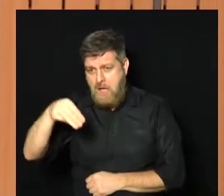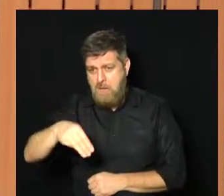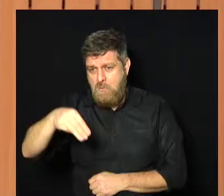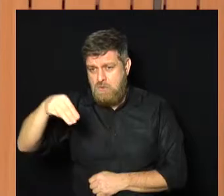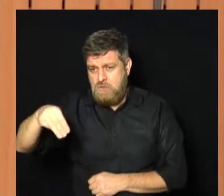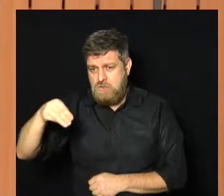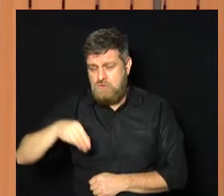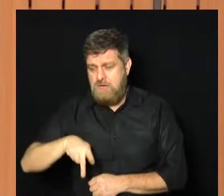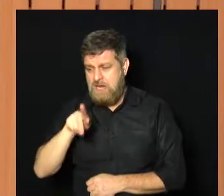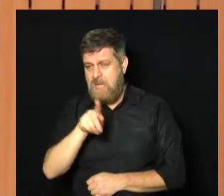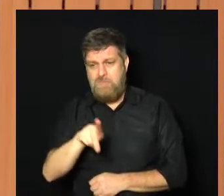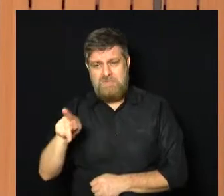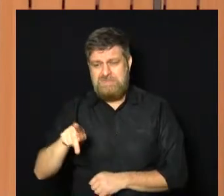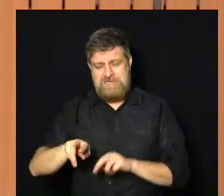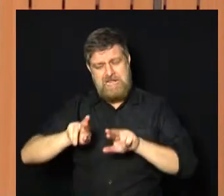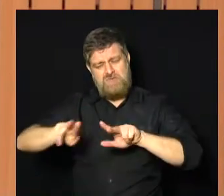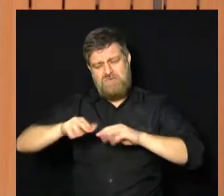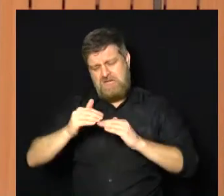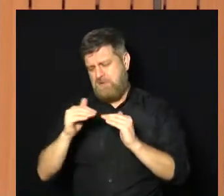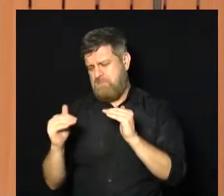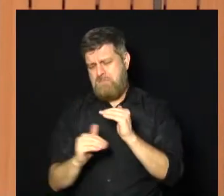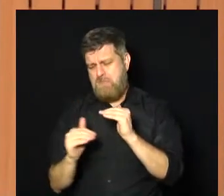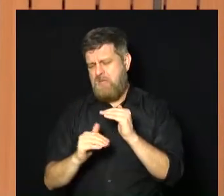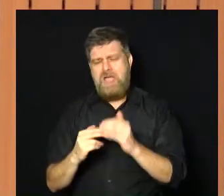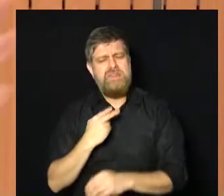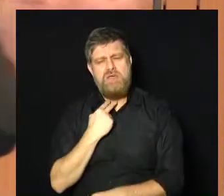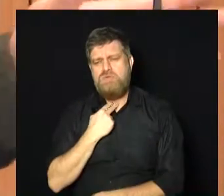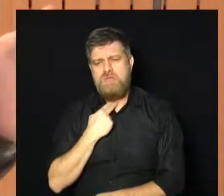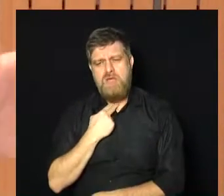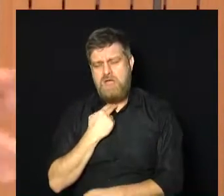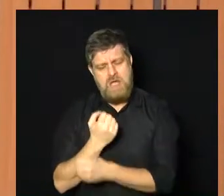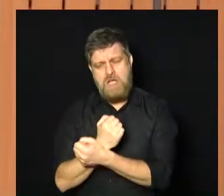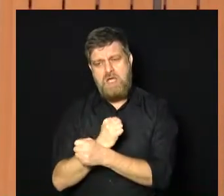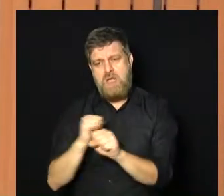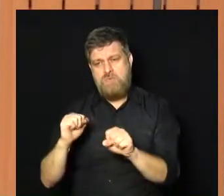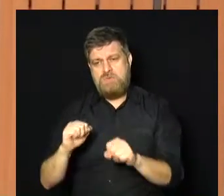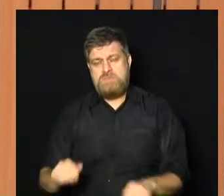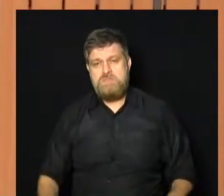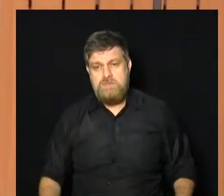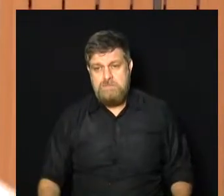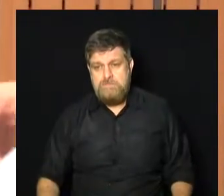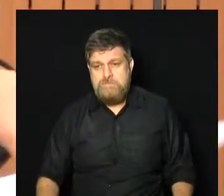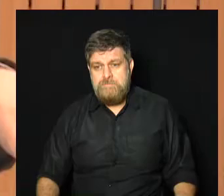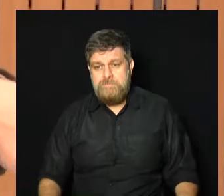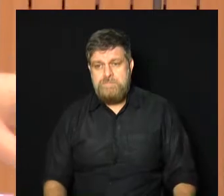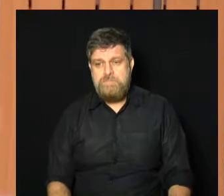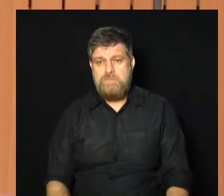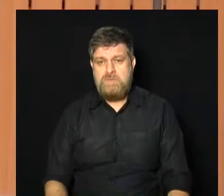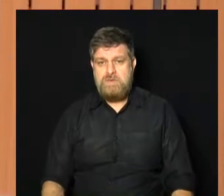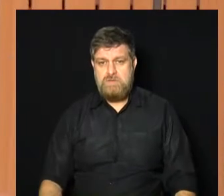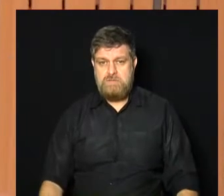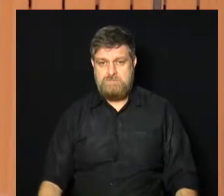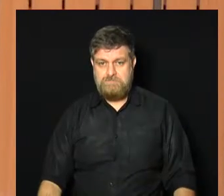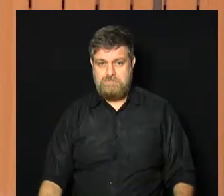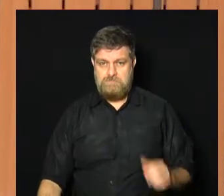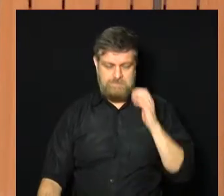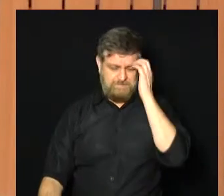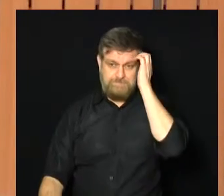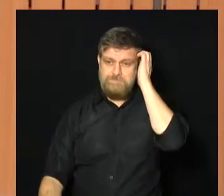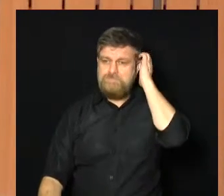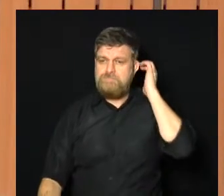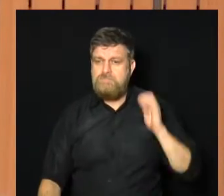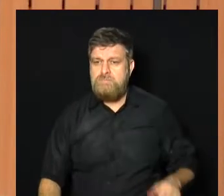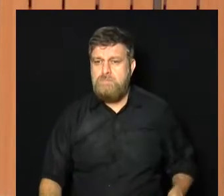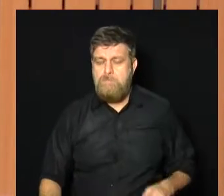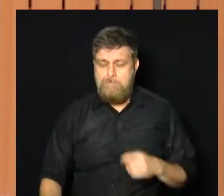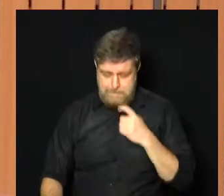em professoras, né? Não é possível esse enquadramento imediato. Esse é o tipo do argumento